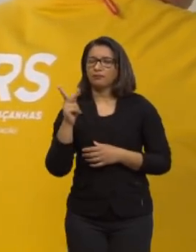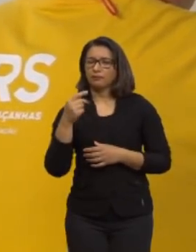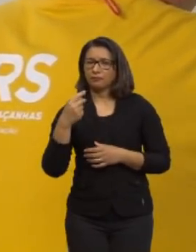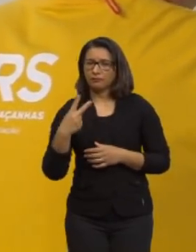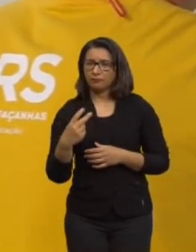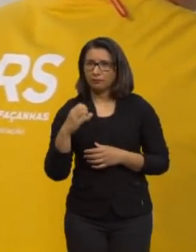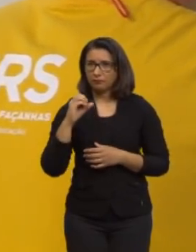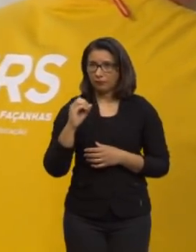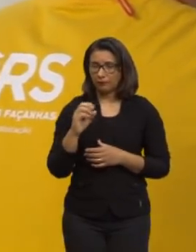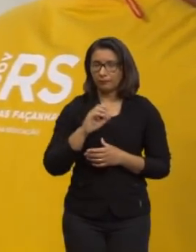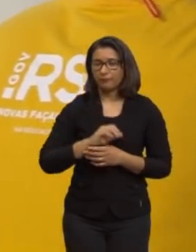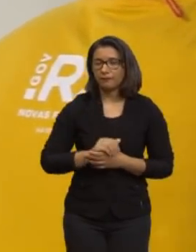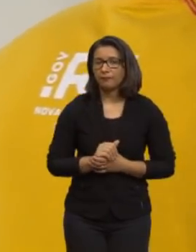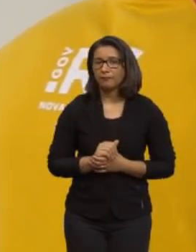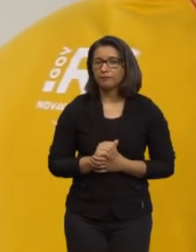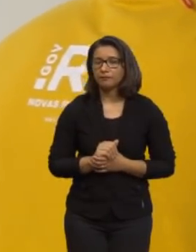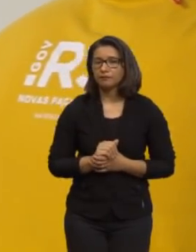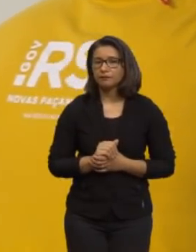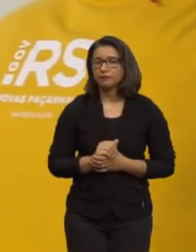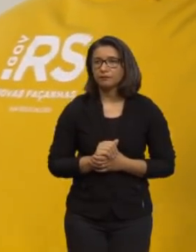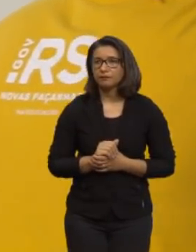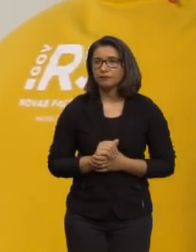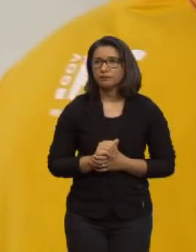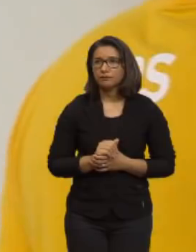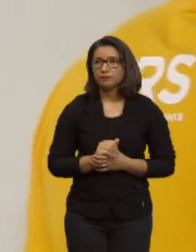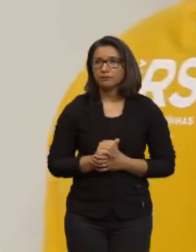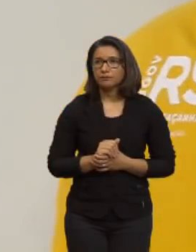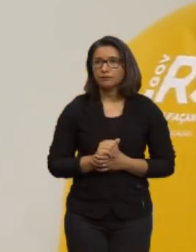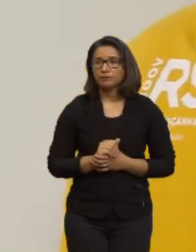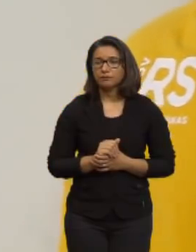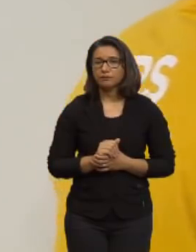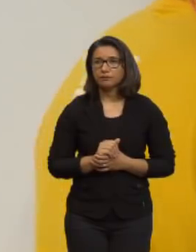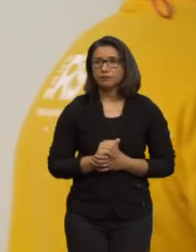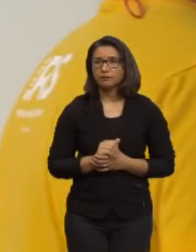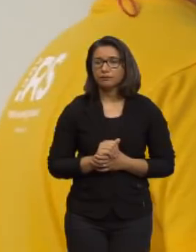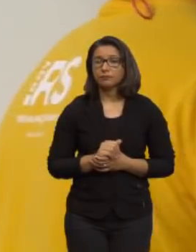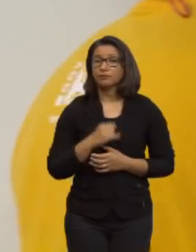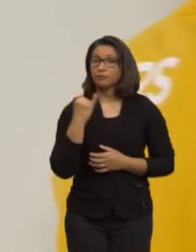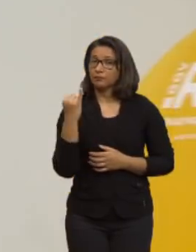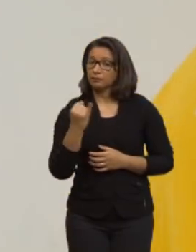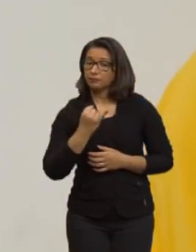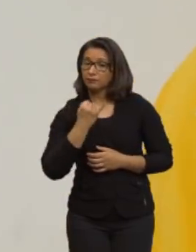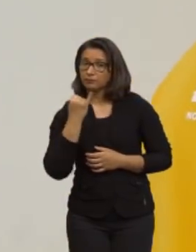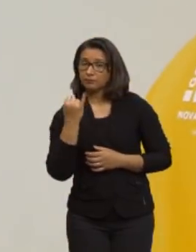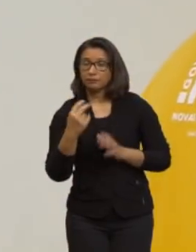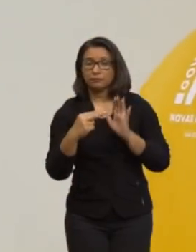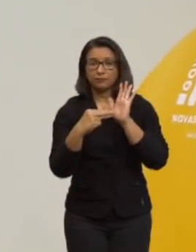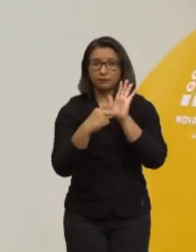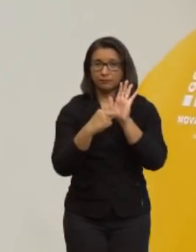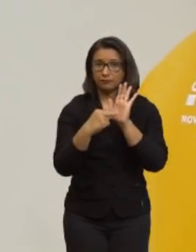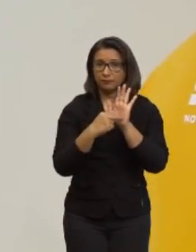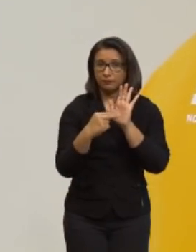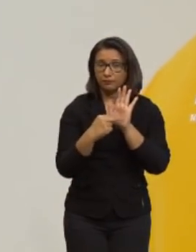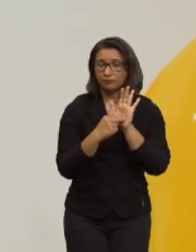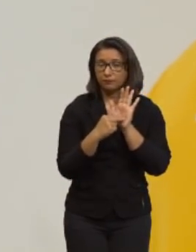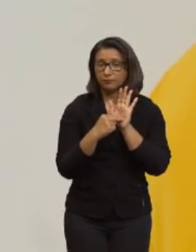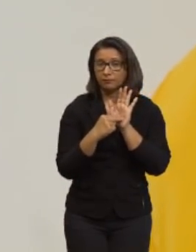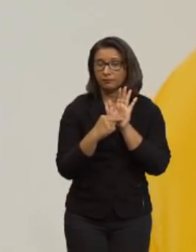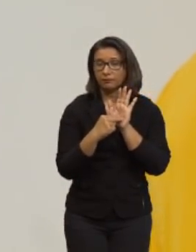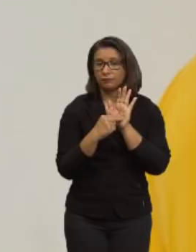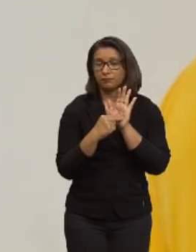o opa líquida e é muito importante vocês prestarem atenção